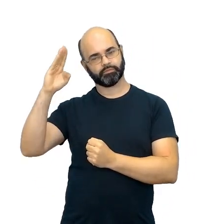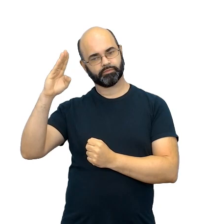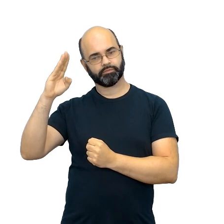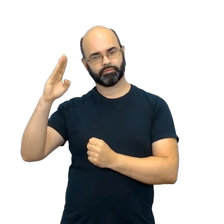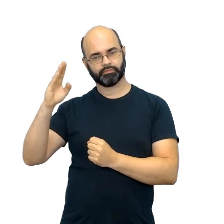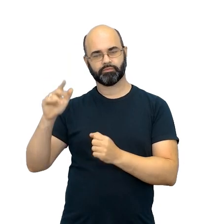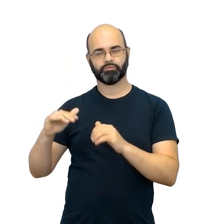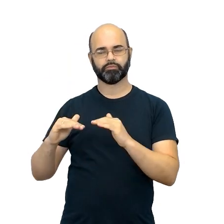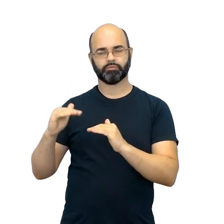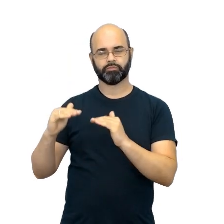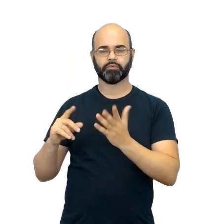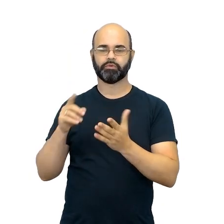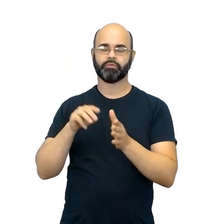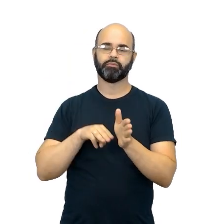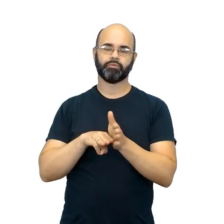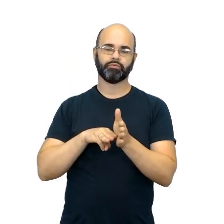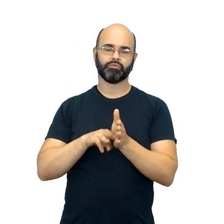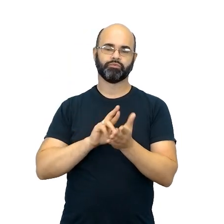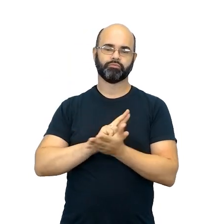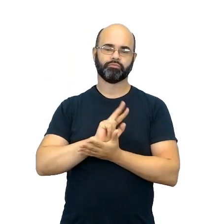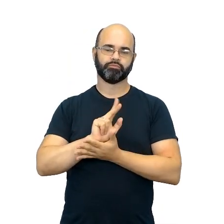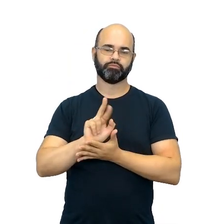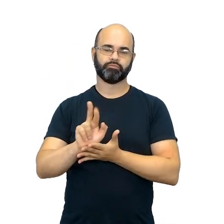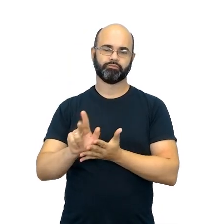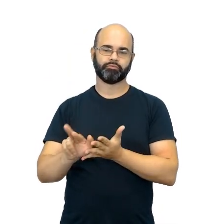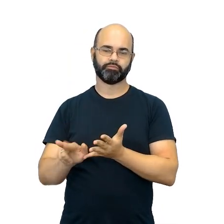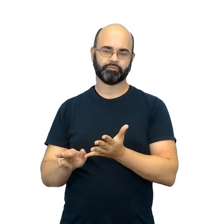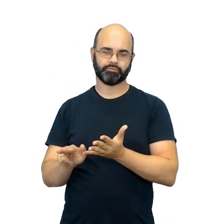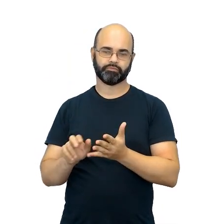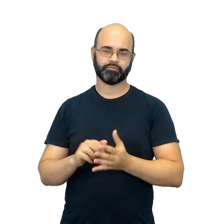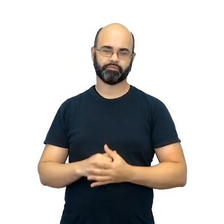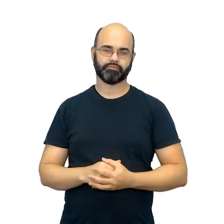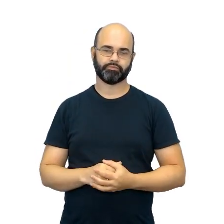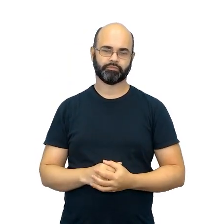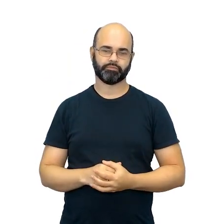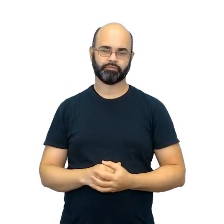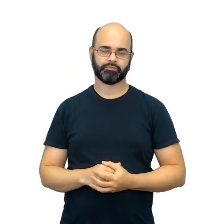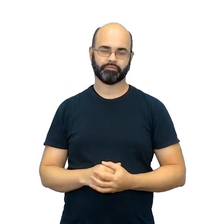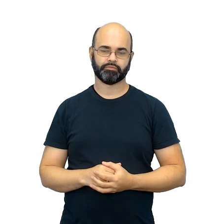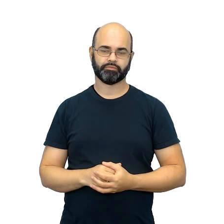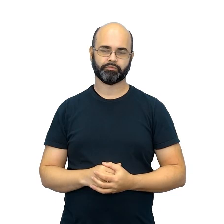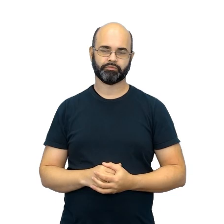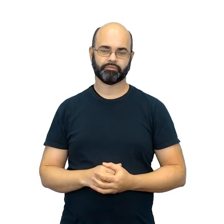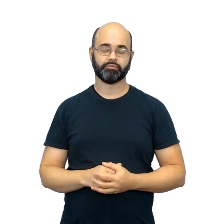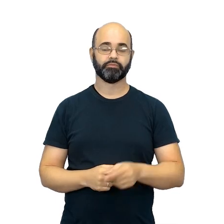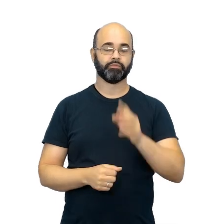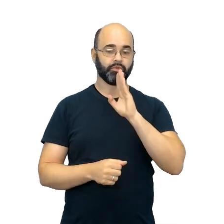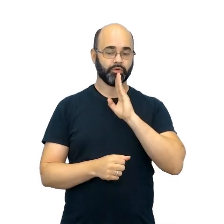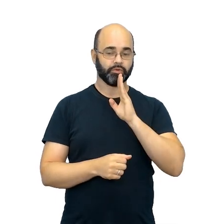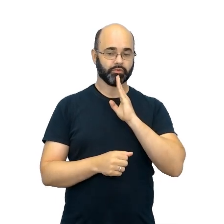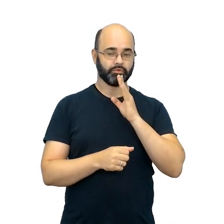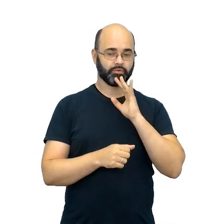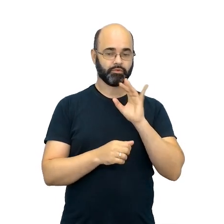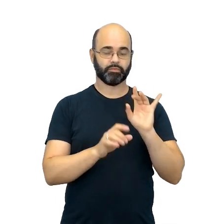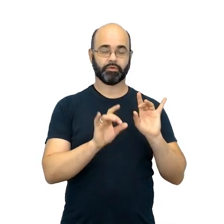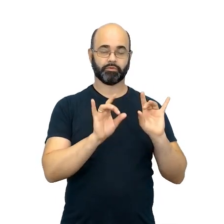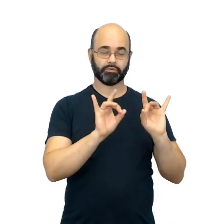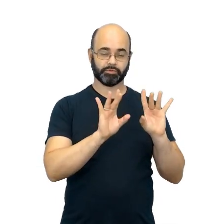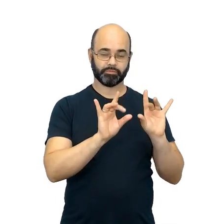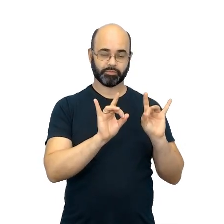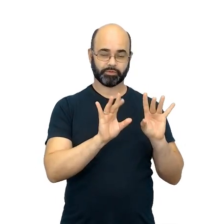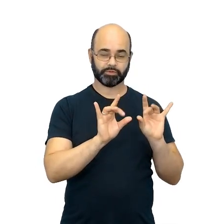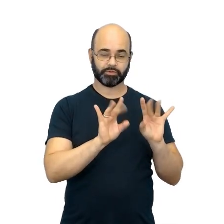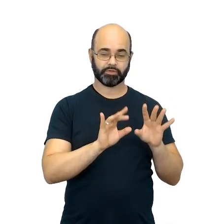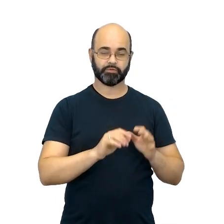diferentes metodologias e práticas interdisciplinares, e os objetivos específicos, né, pensando, né,